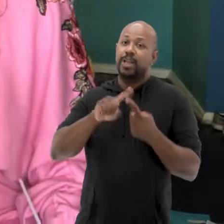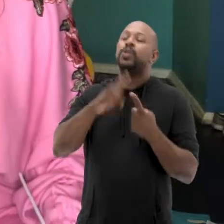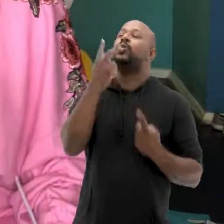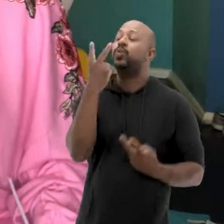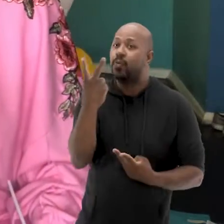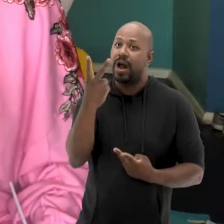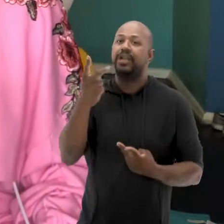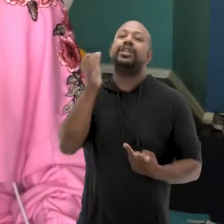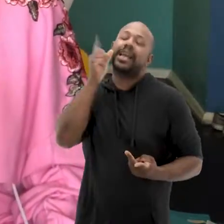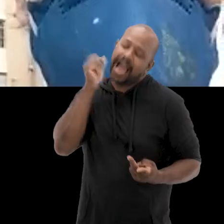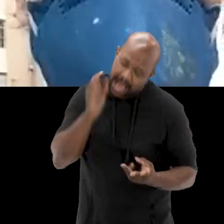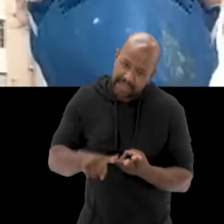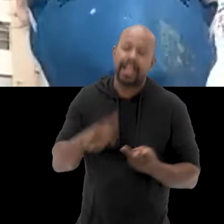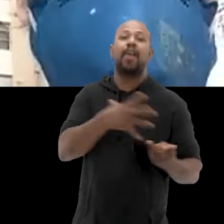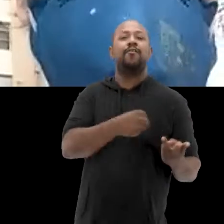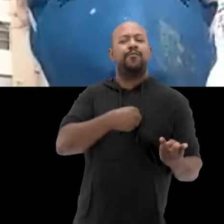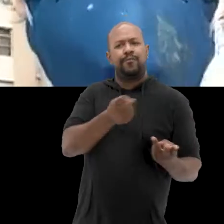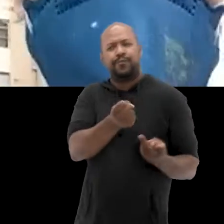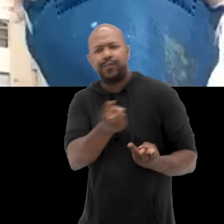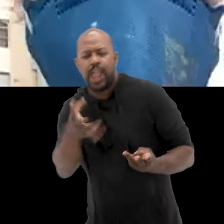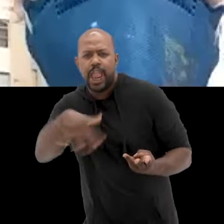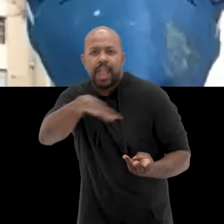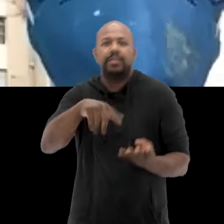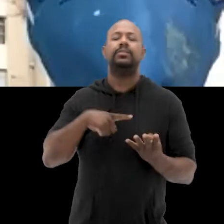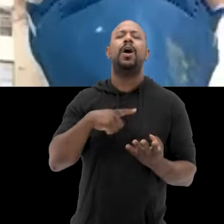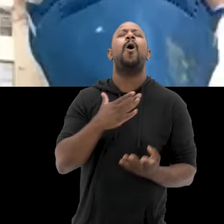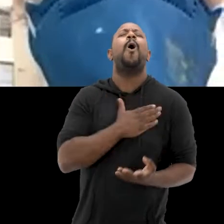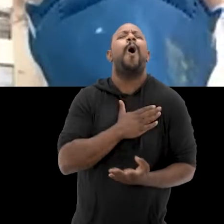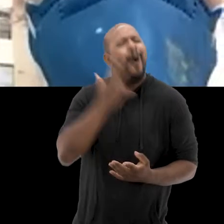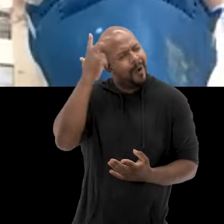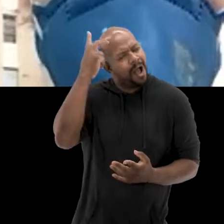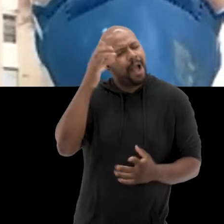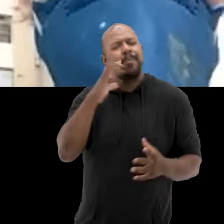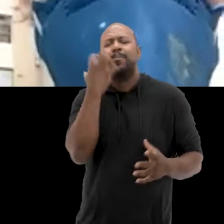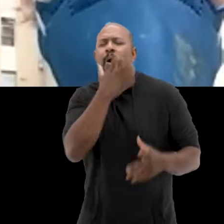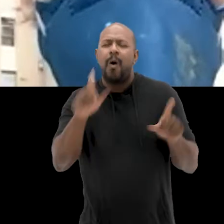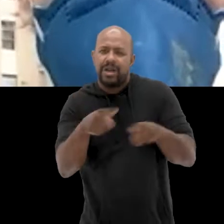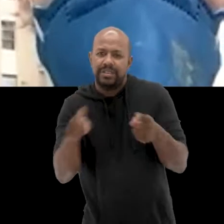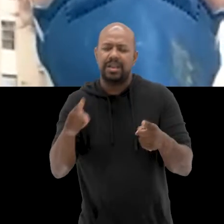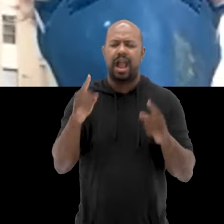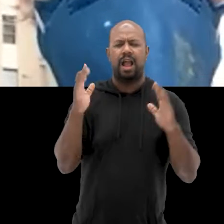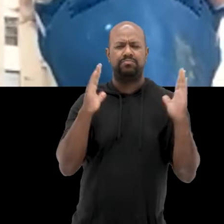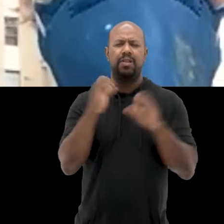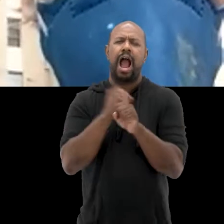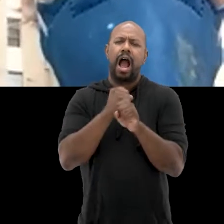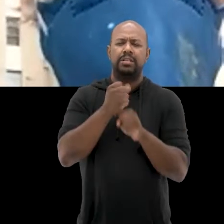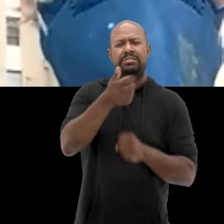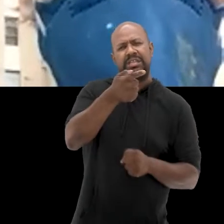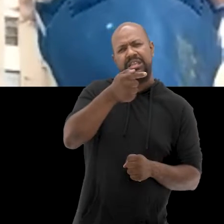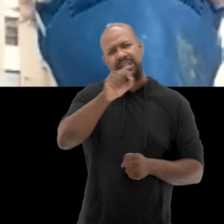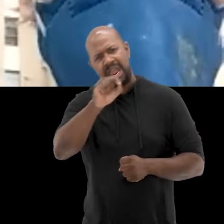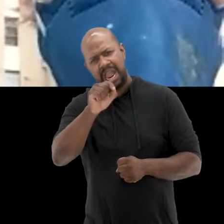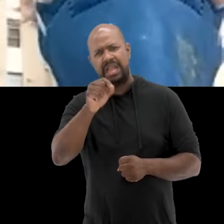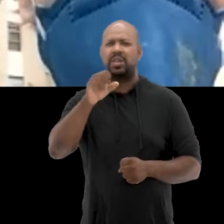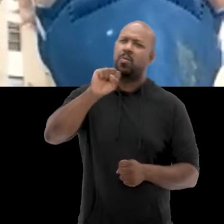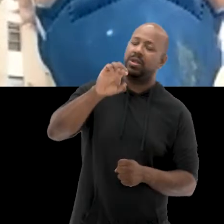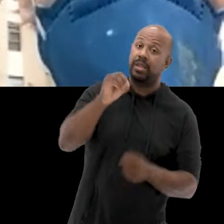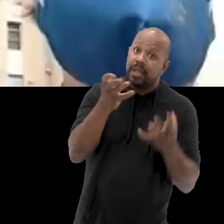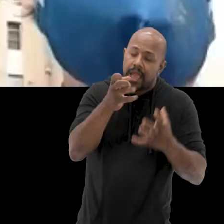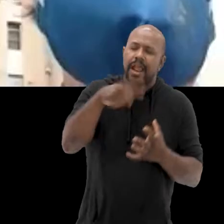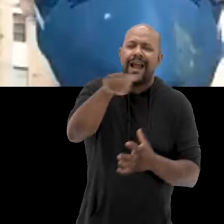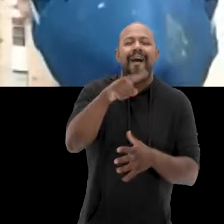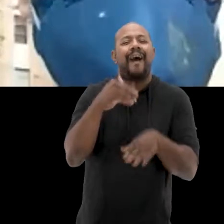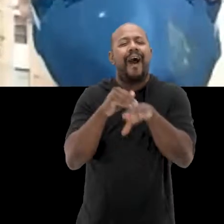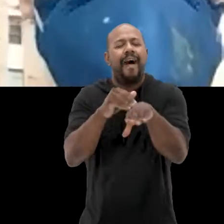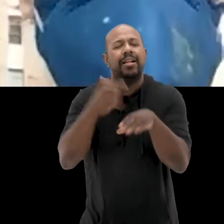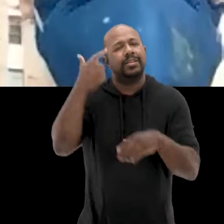casado, tem duas gatas, tem seus filhos, que você curte muito as músicas dos anos 70, das dos anos 80. E aí a gente queria fazer com